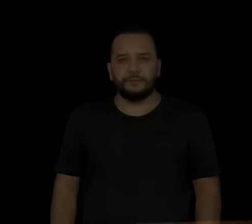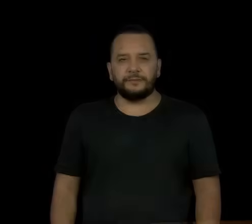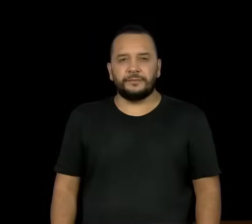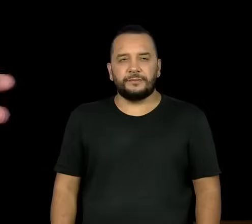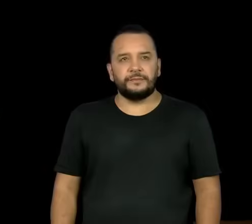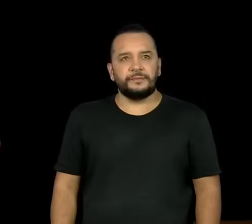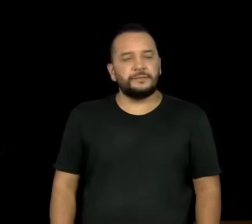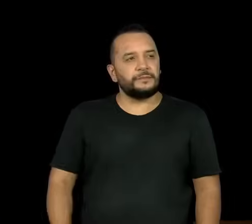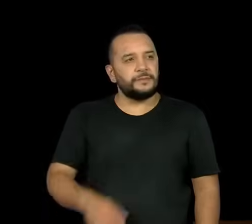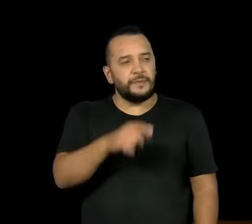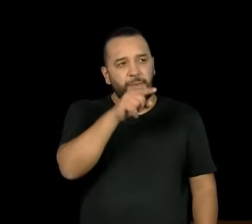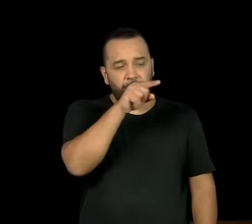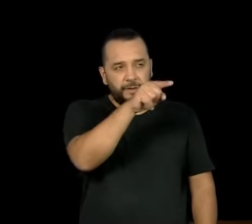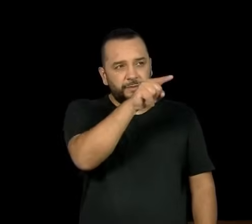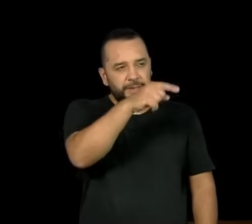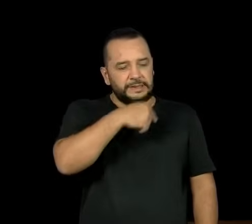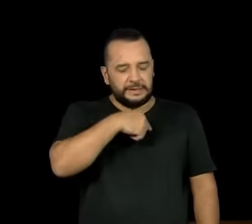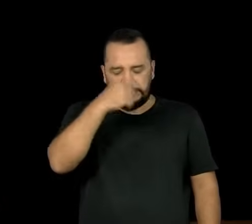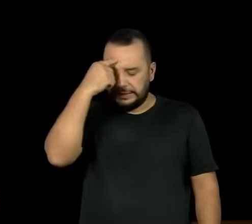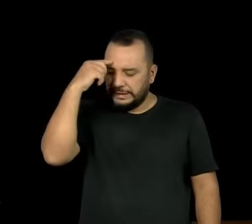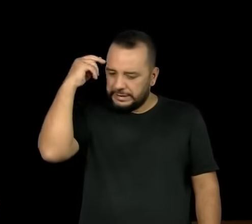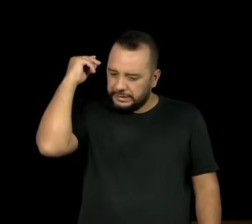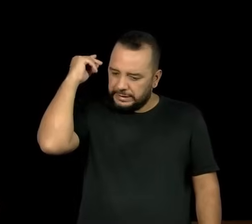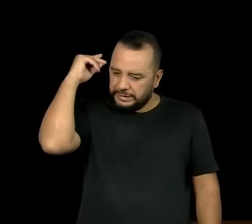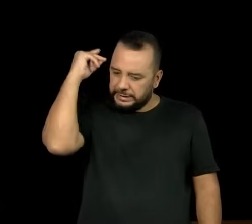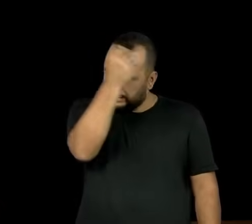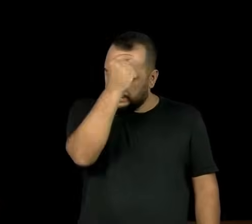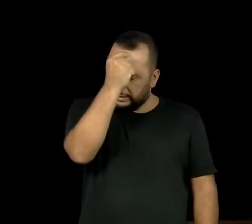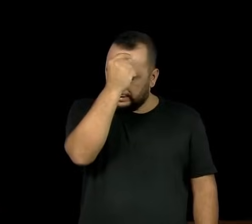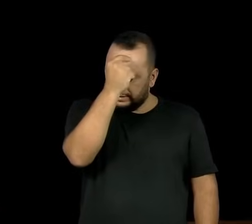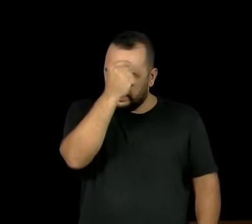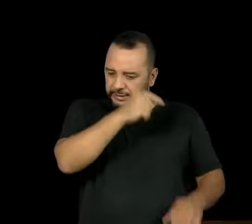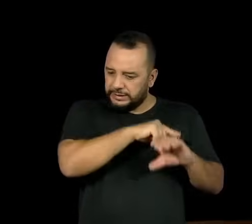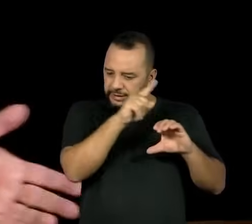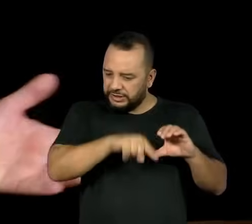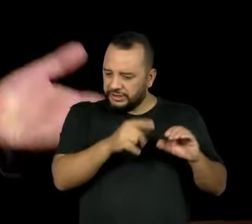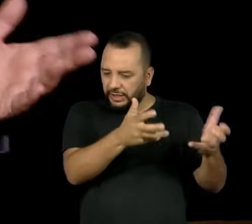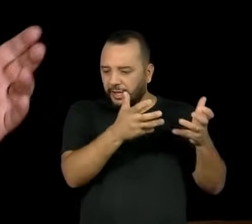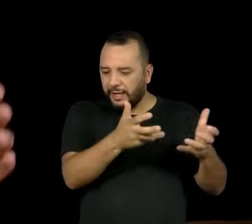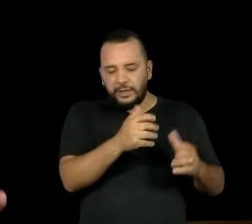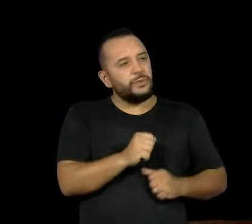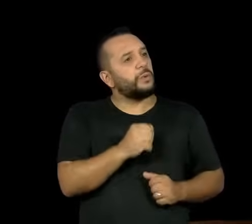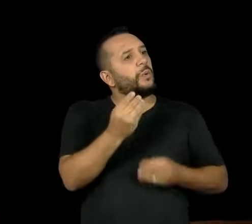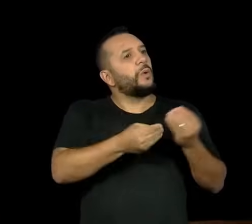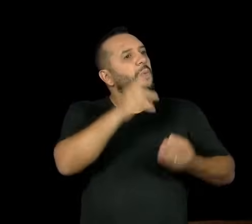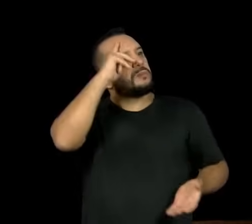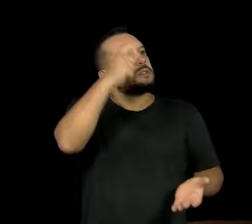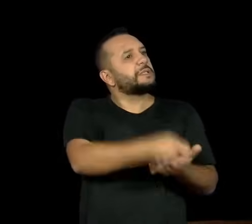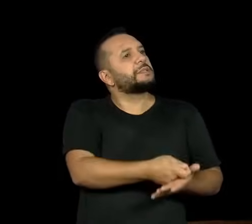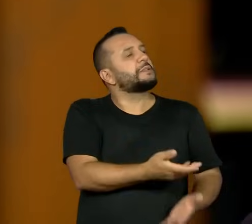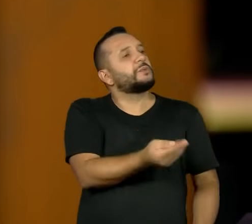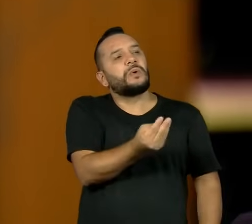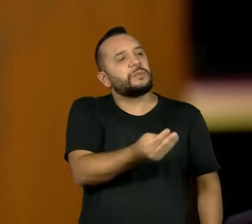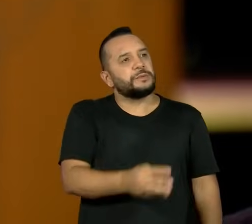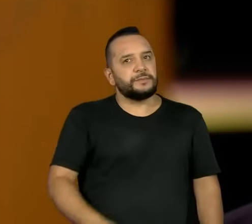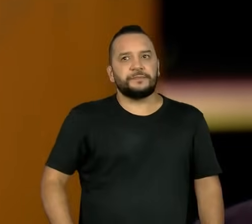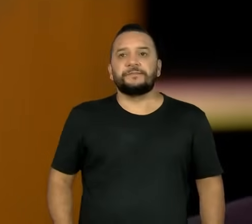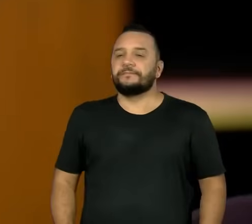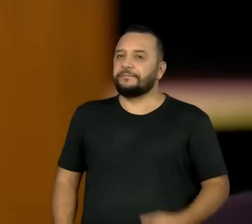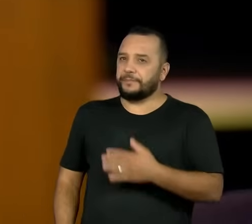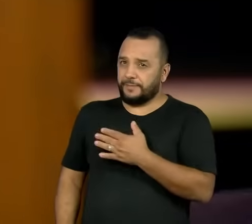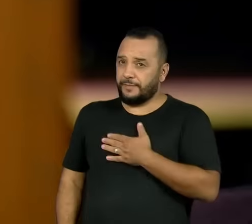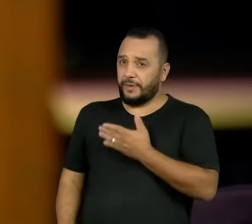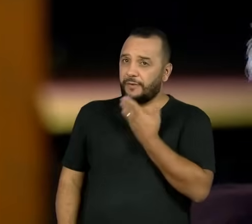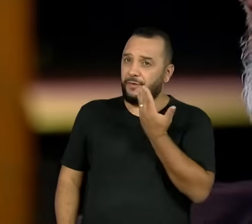Quando que foi o seu estalo de cientista, de vou ser cientista? Como é que alguém decide que vai ser cientista? No meu caso foi